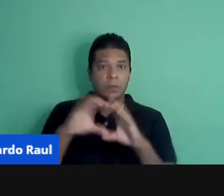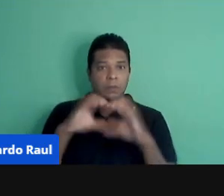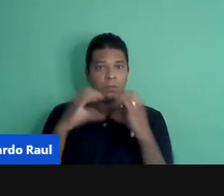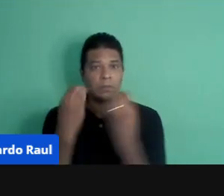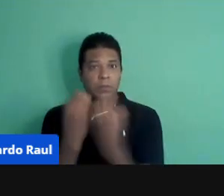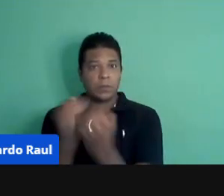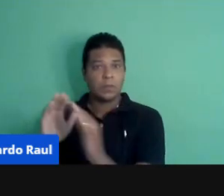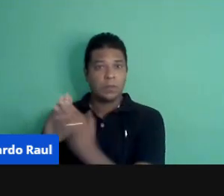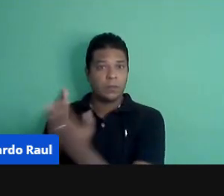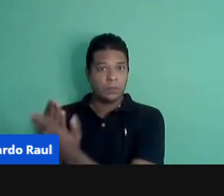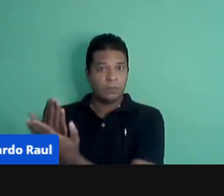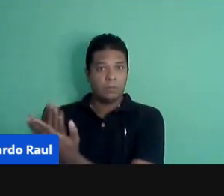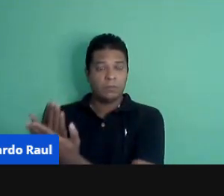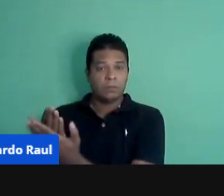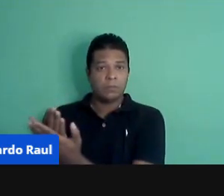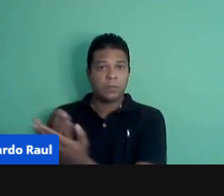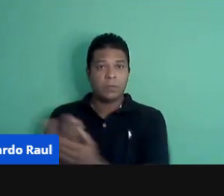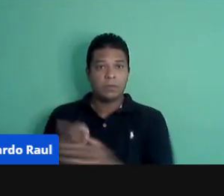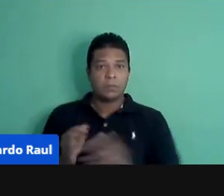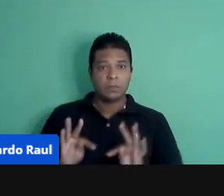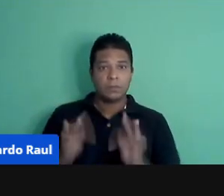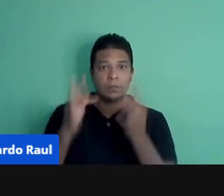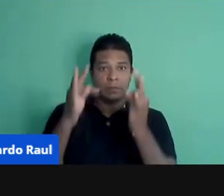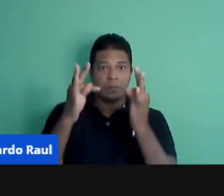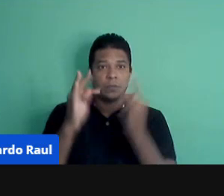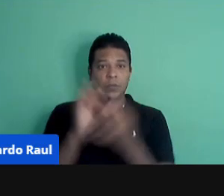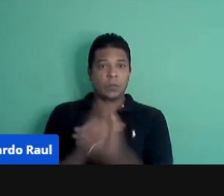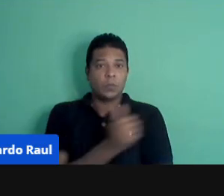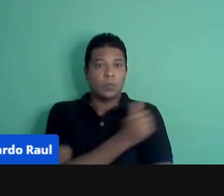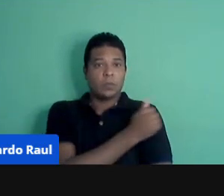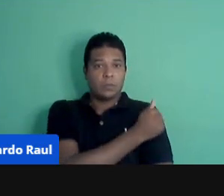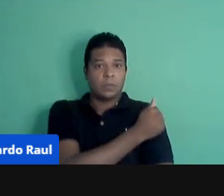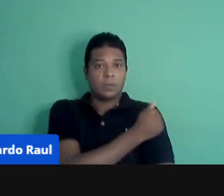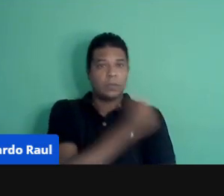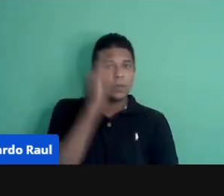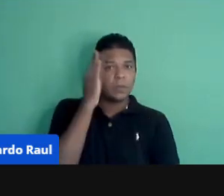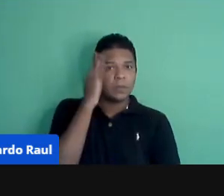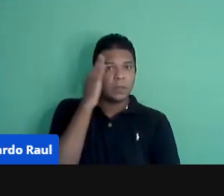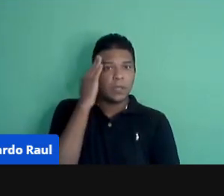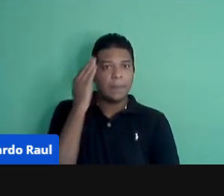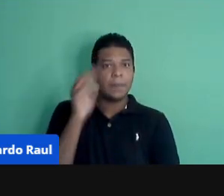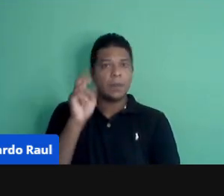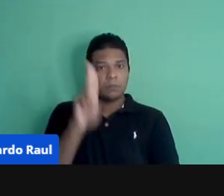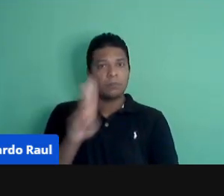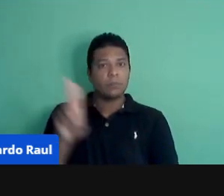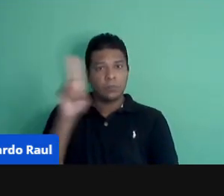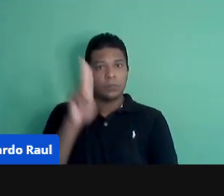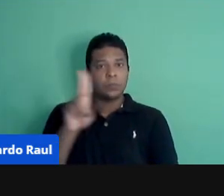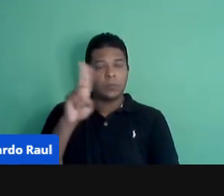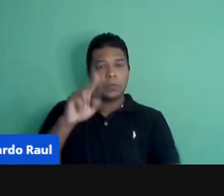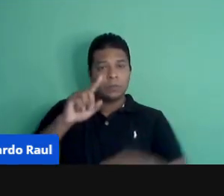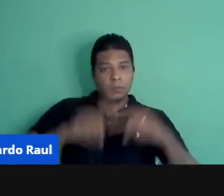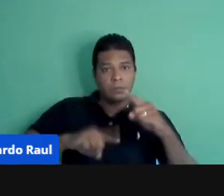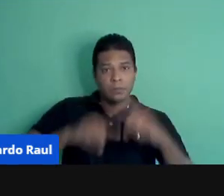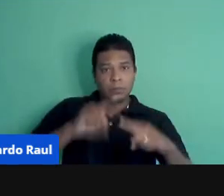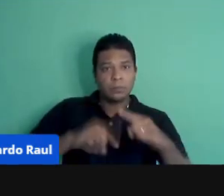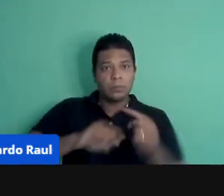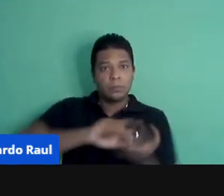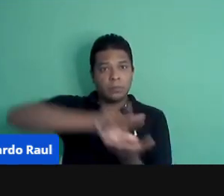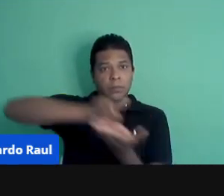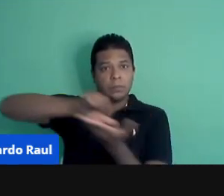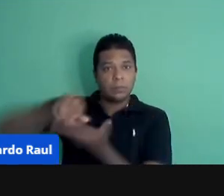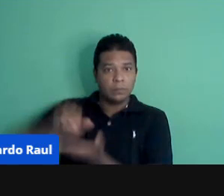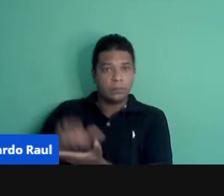desse letramento tecnológico, desse aluno saber manipular essas ferramentas, ter acesso também